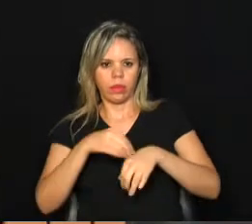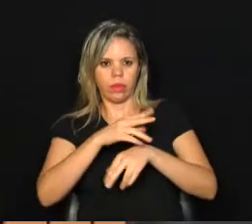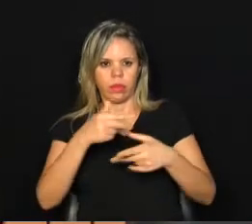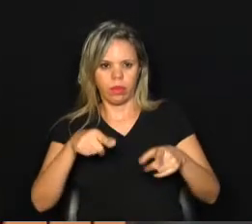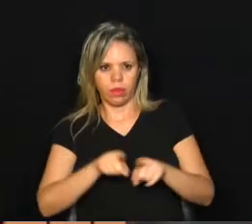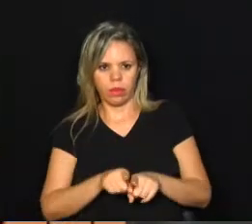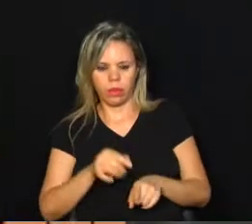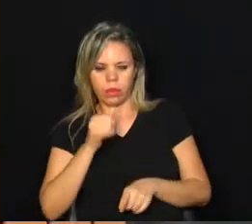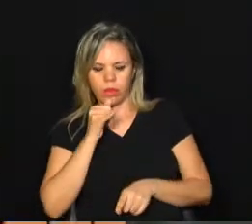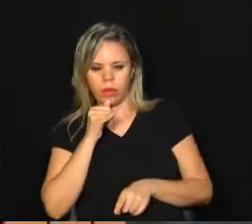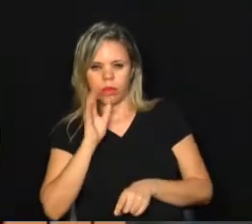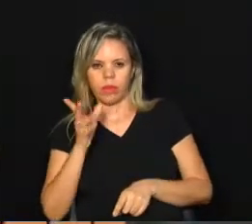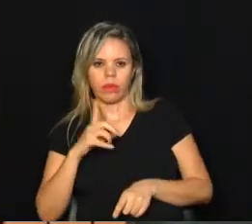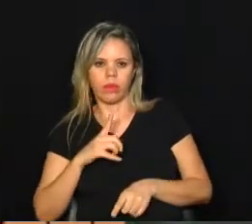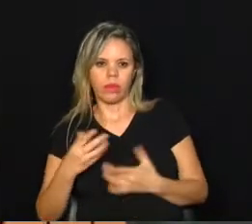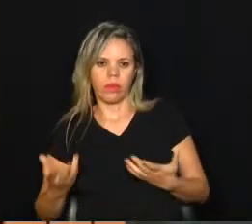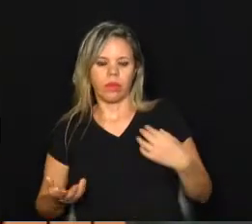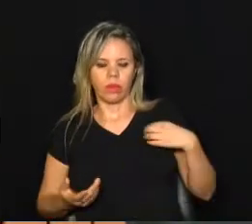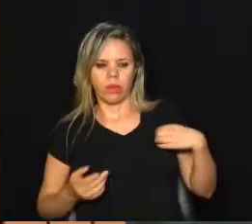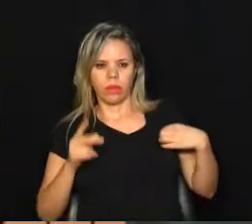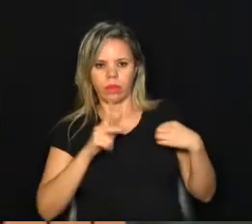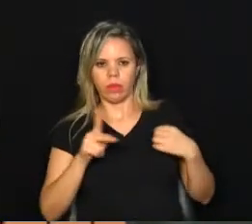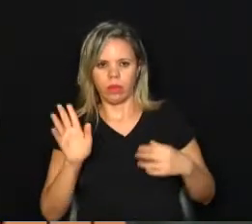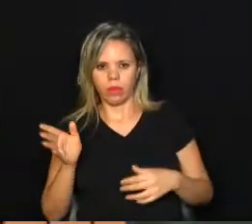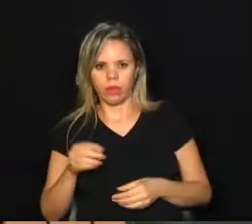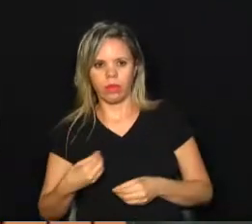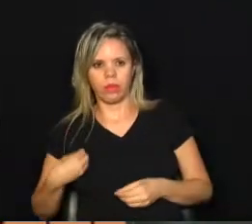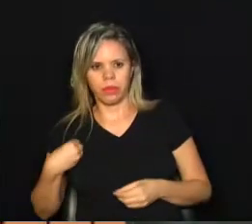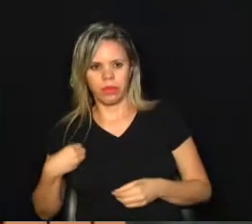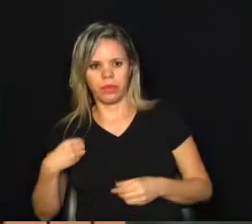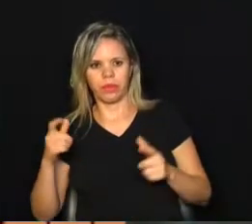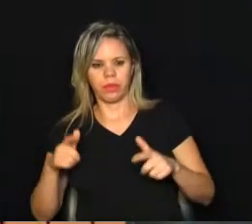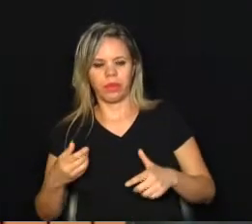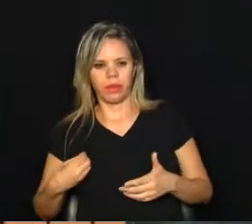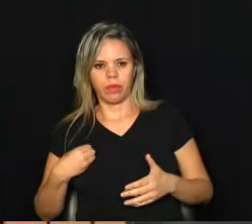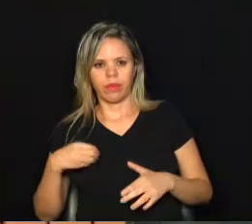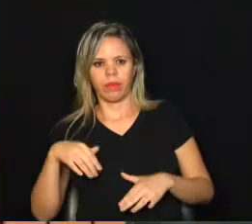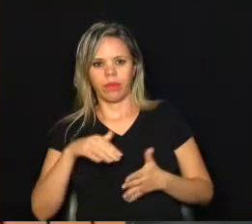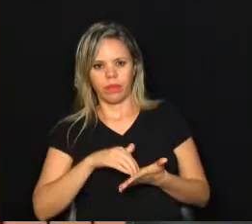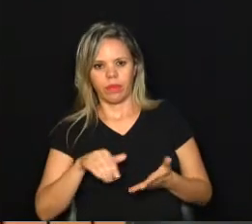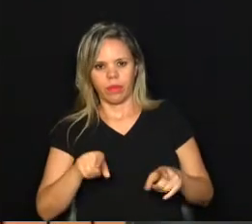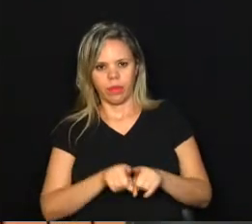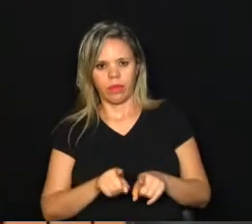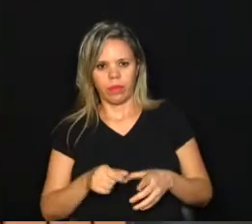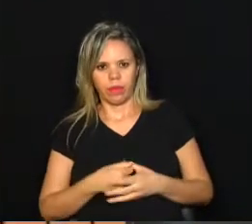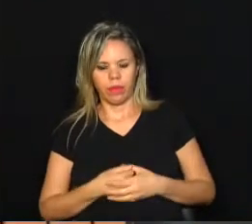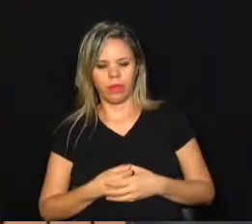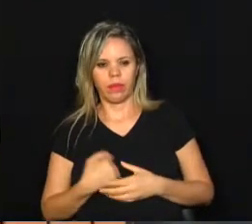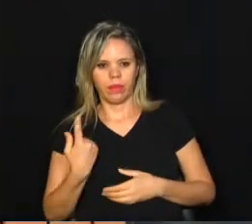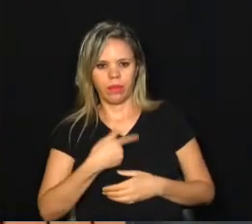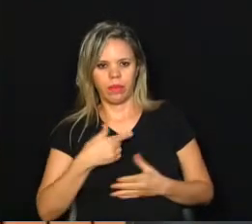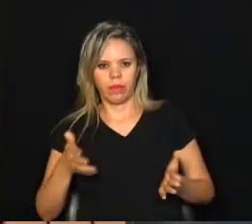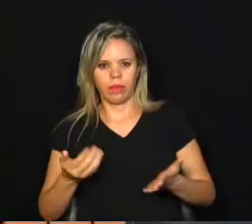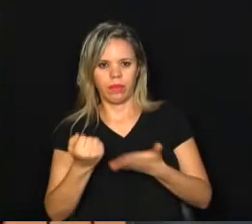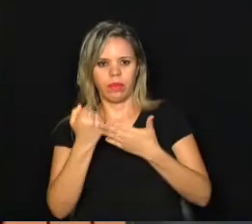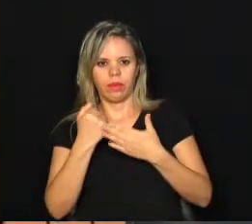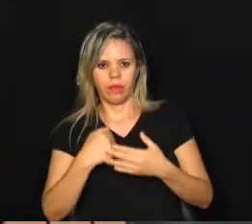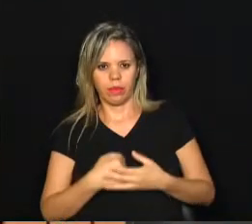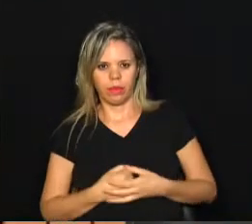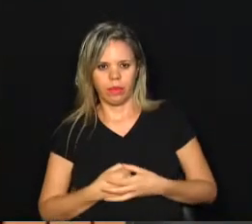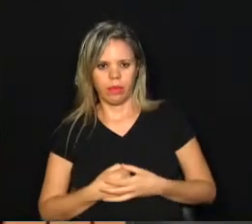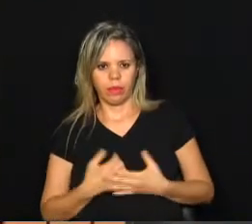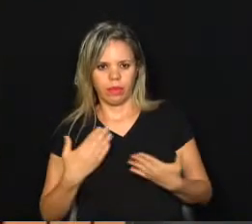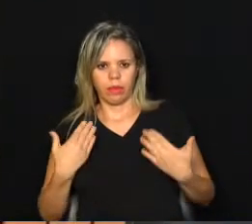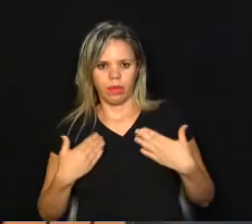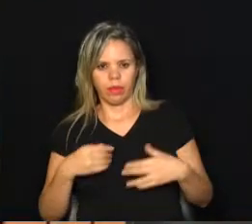demandas. Eles já devem, o professor já vive esse ambiente, a secretária também, mas a gente vai contribuir de alguma maneira para esse